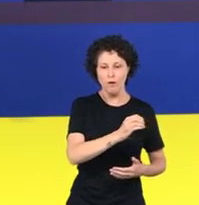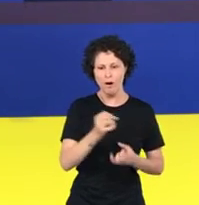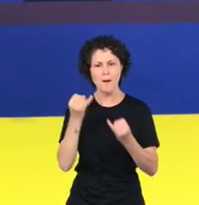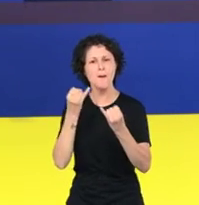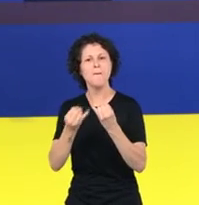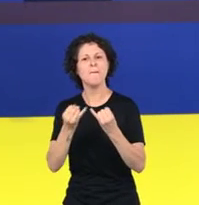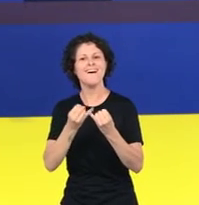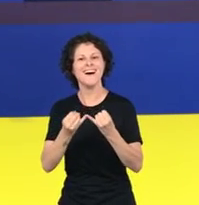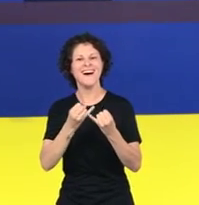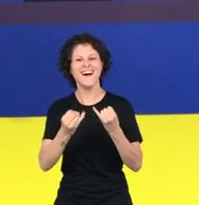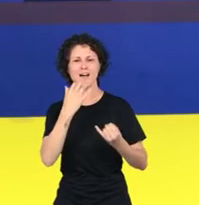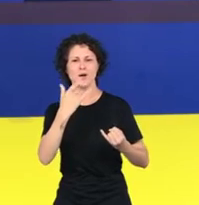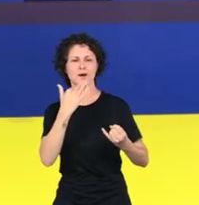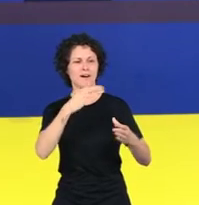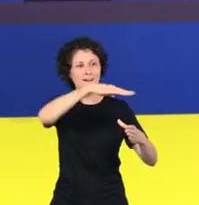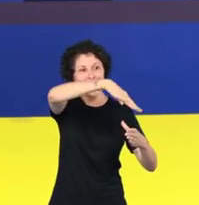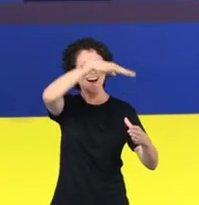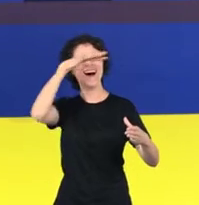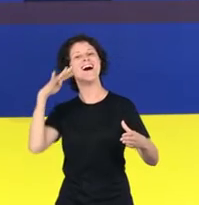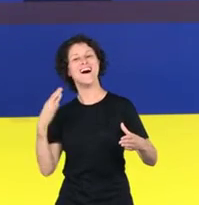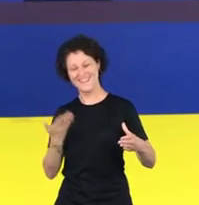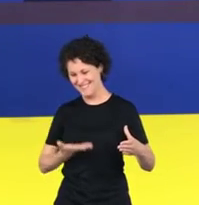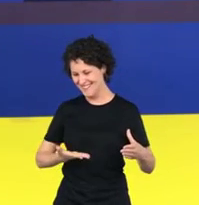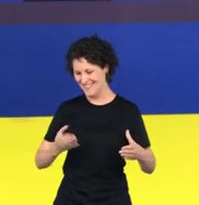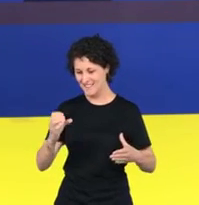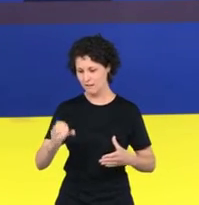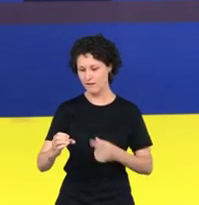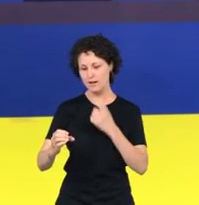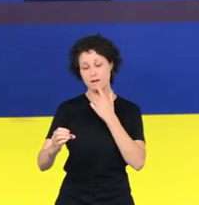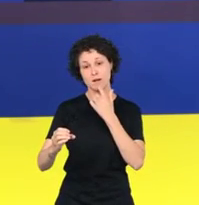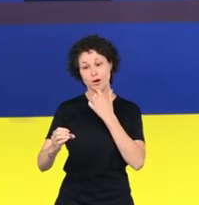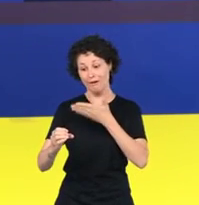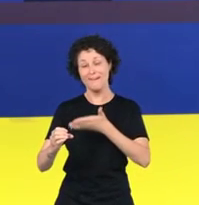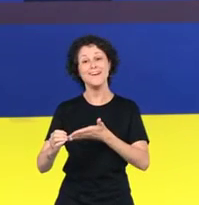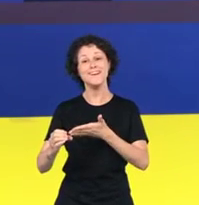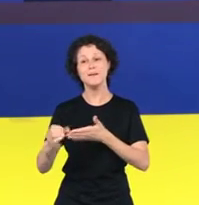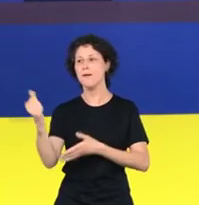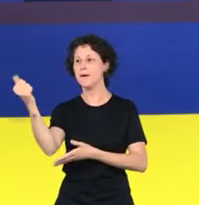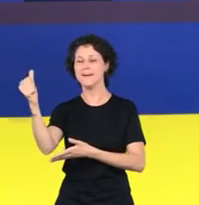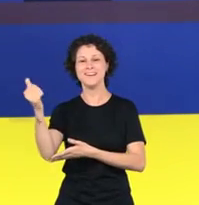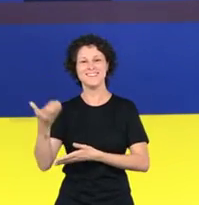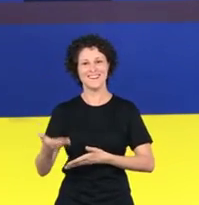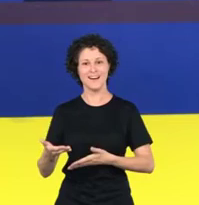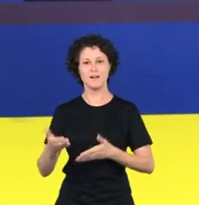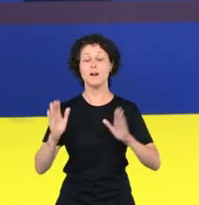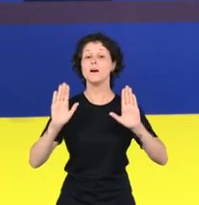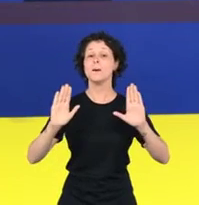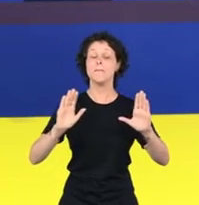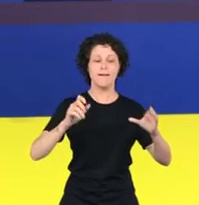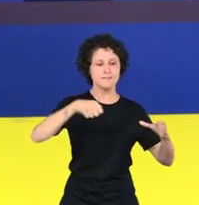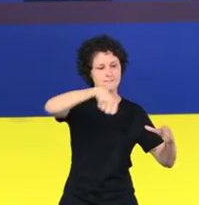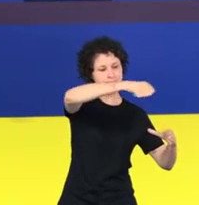só, aqui podemos observar uma cor primária, o vermelho. Agora, eu preciso colocar essas massas na